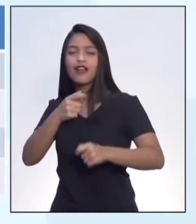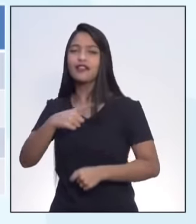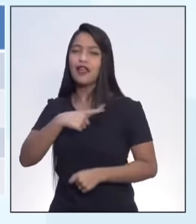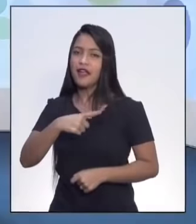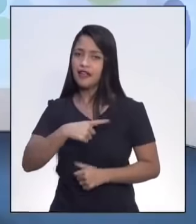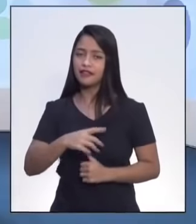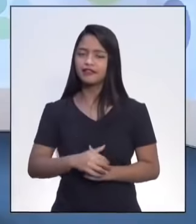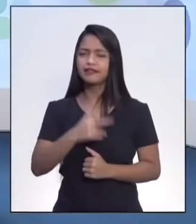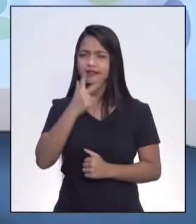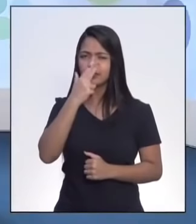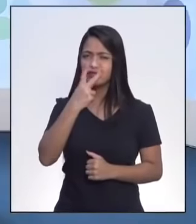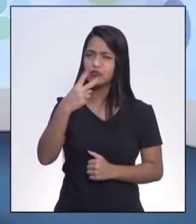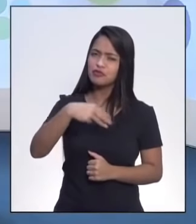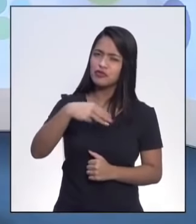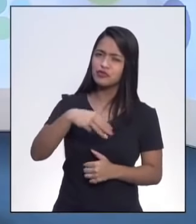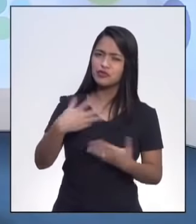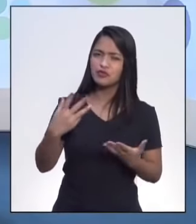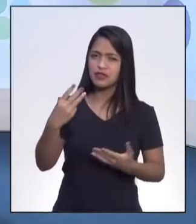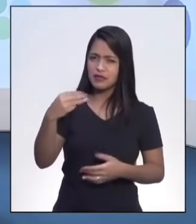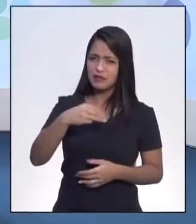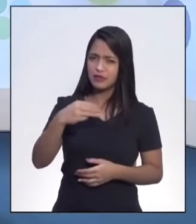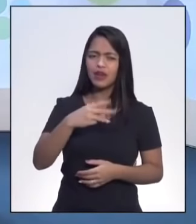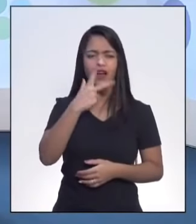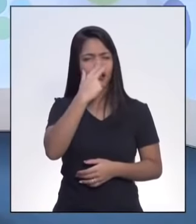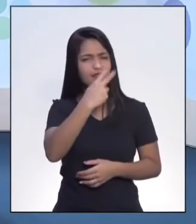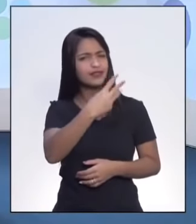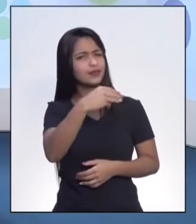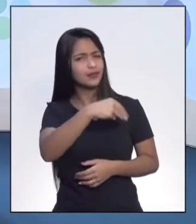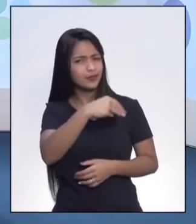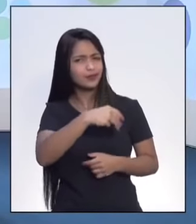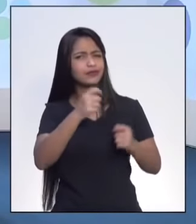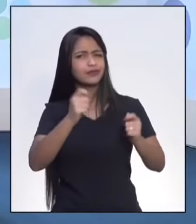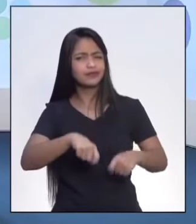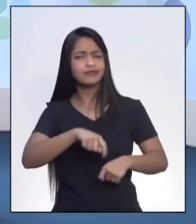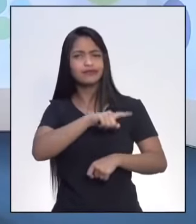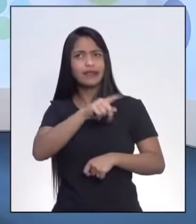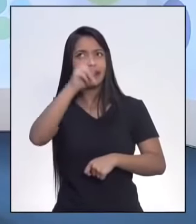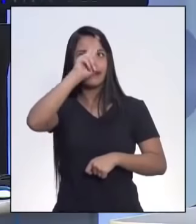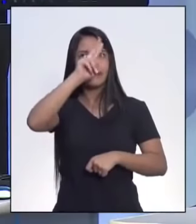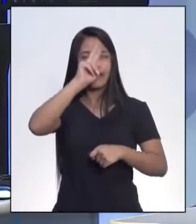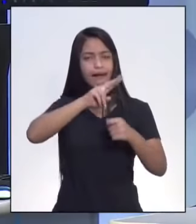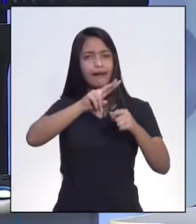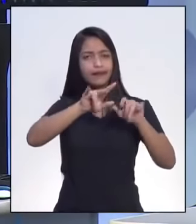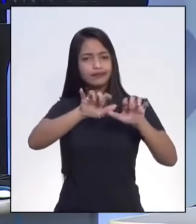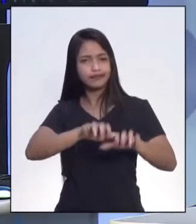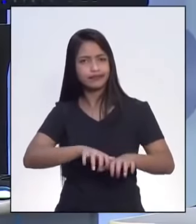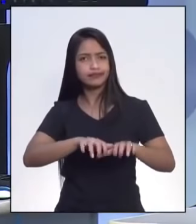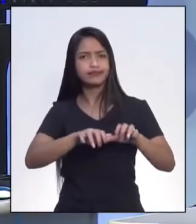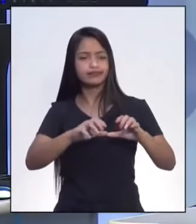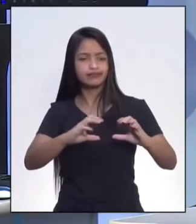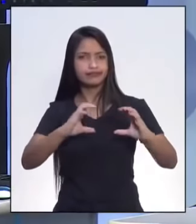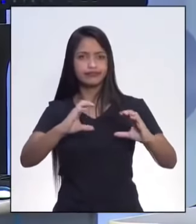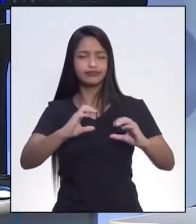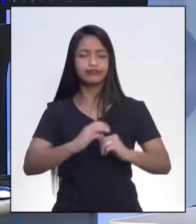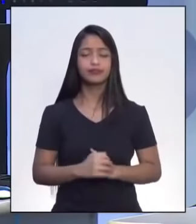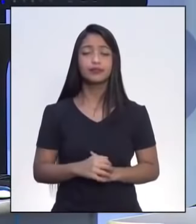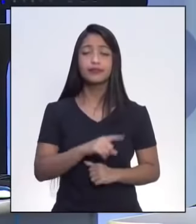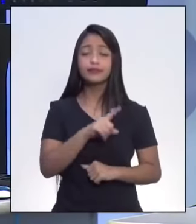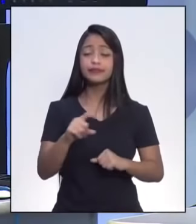3? Pode colocar, acho que uns 3, né? 3 Pra eles minutinhos. lembrarem, né? E tem que escrever, né? Então, assim, tenta